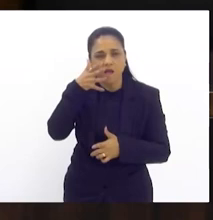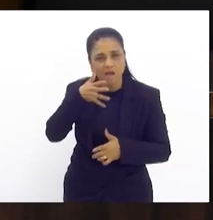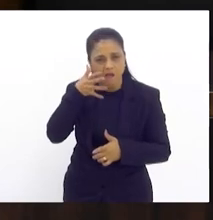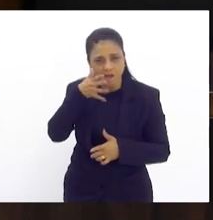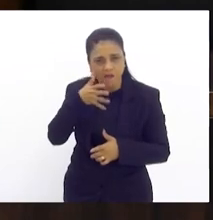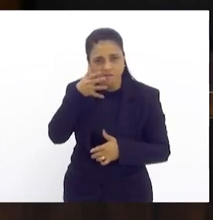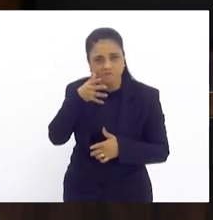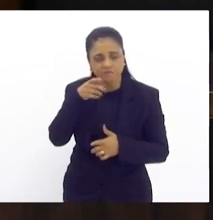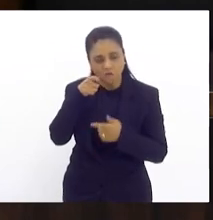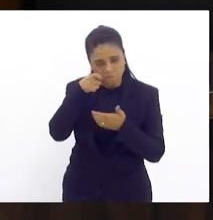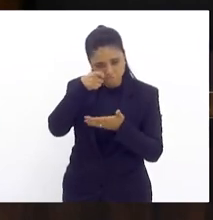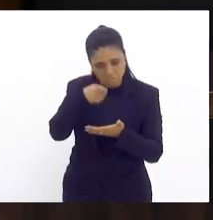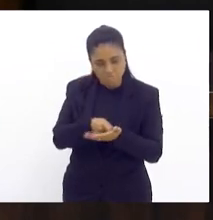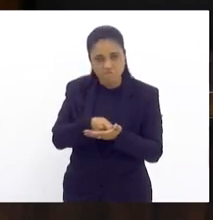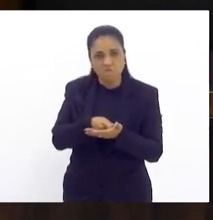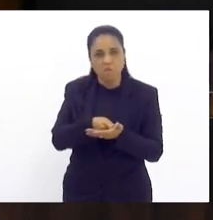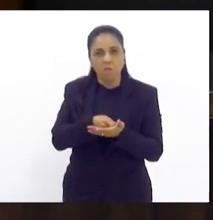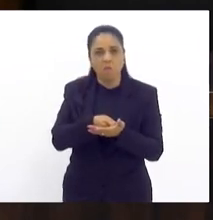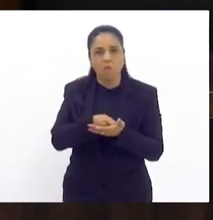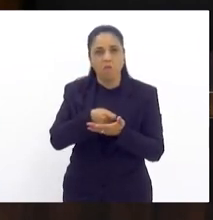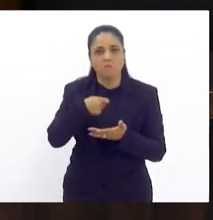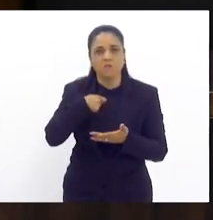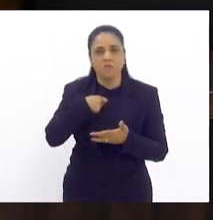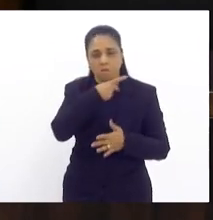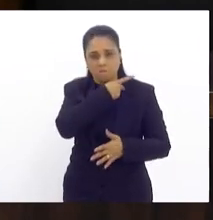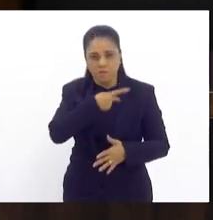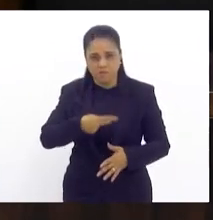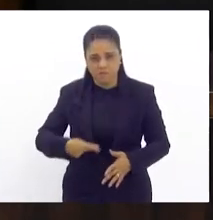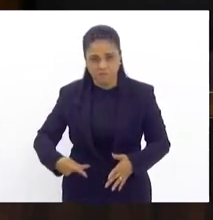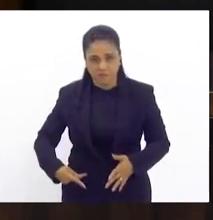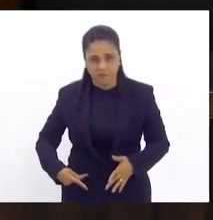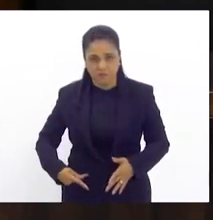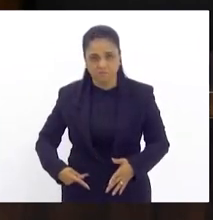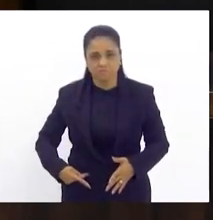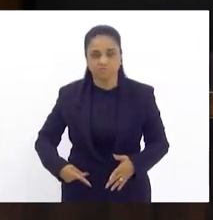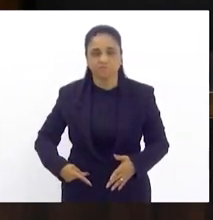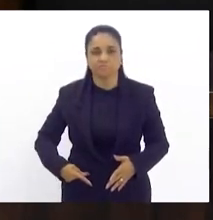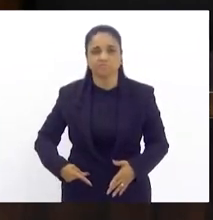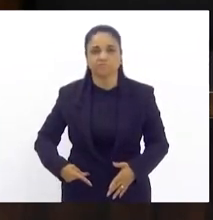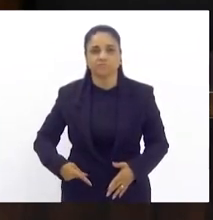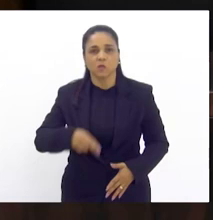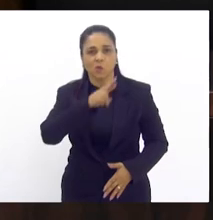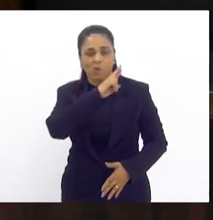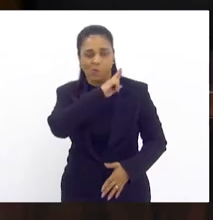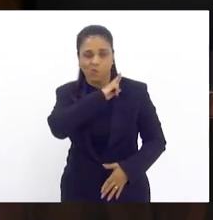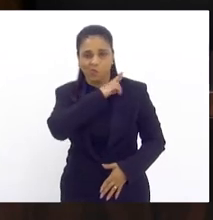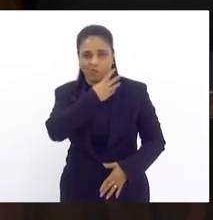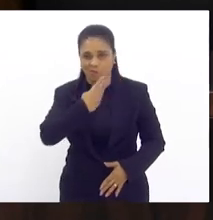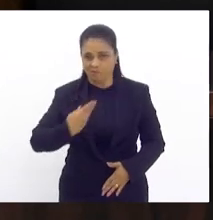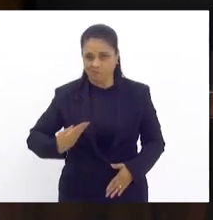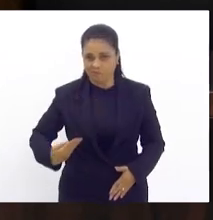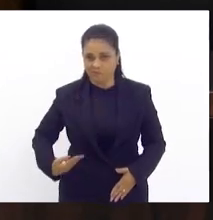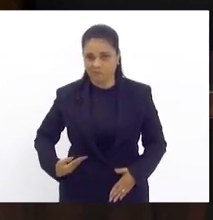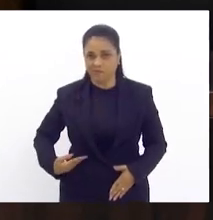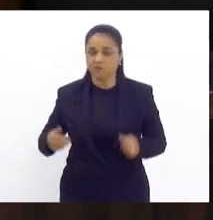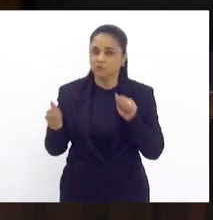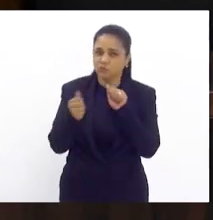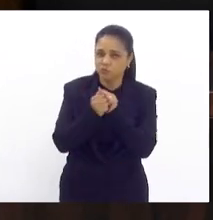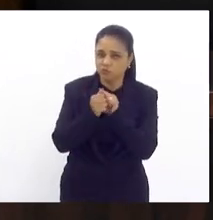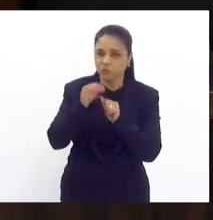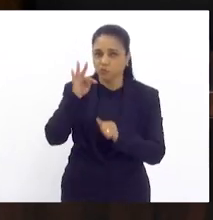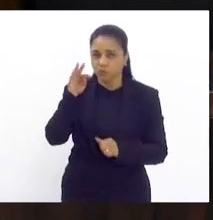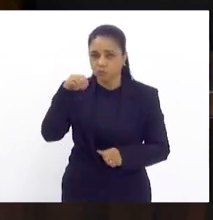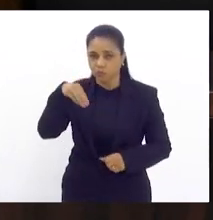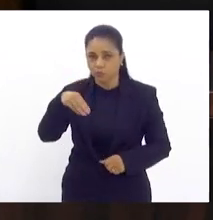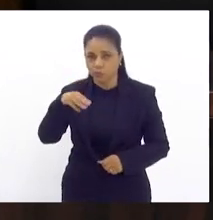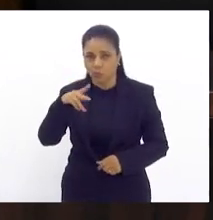muito firme com a gente, na nossa presidência aí do nosso Rodrigo Bacelar, junto com o Tompos, que o Tompos aí